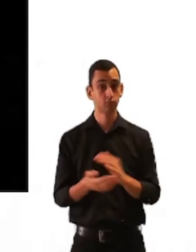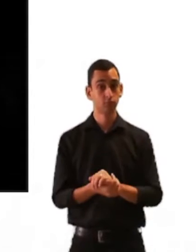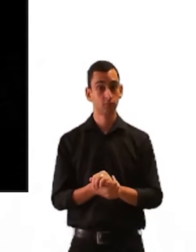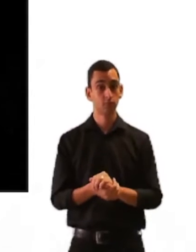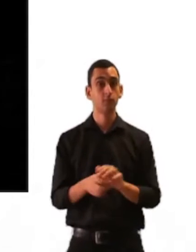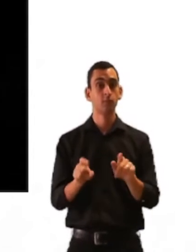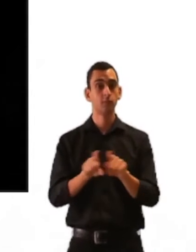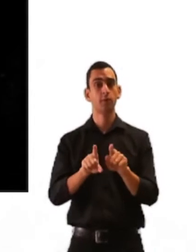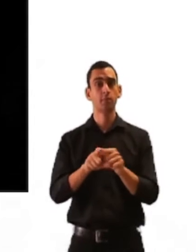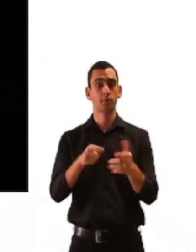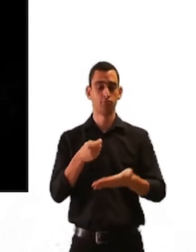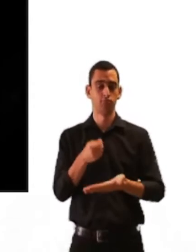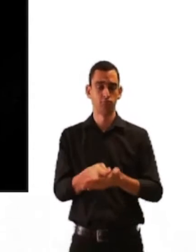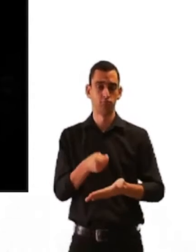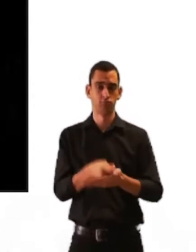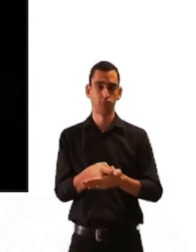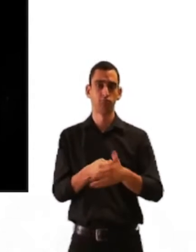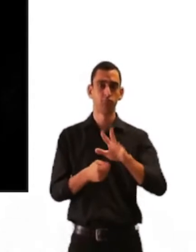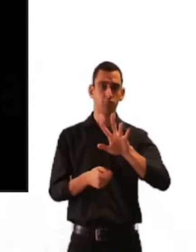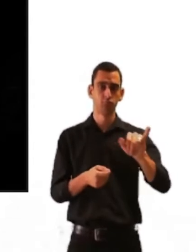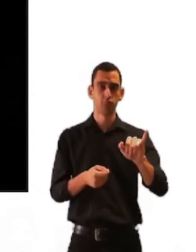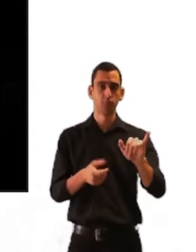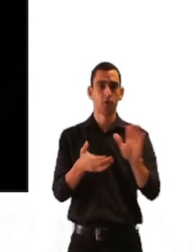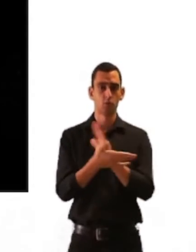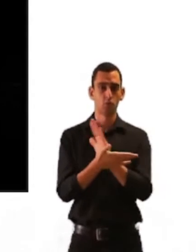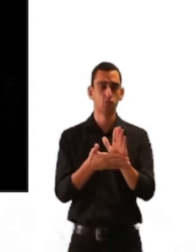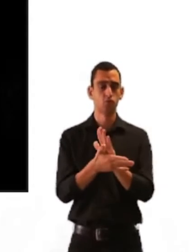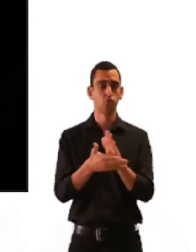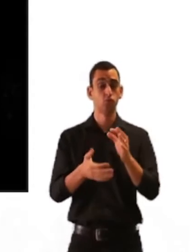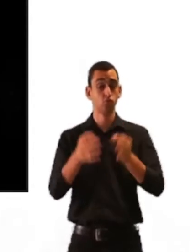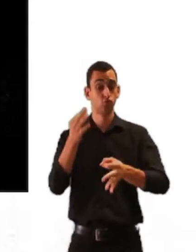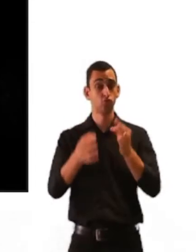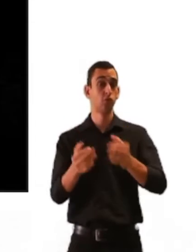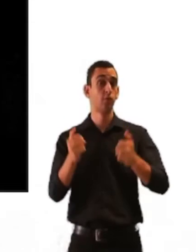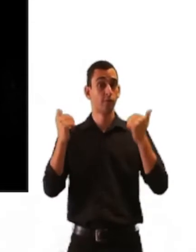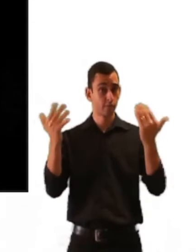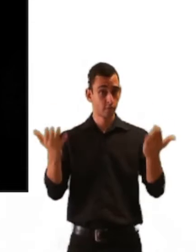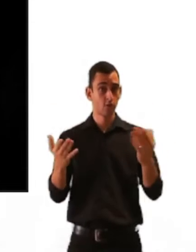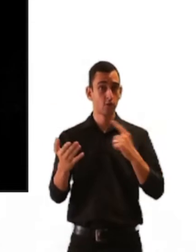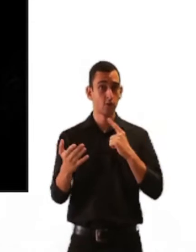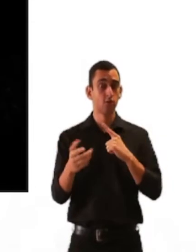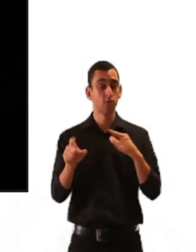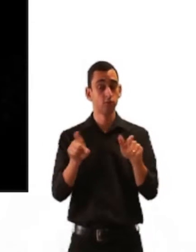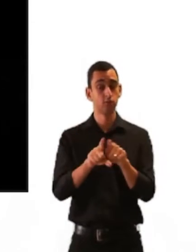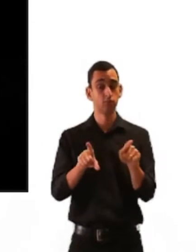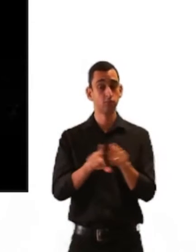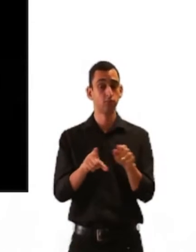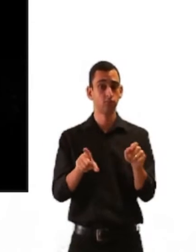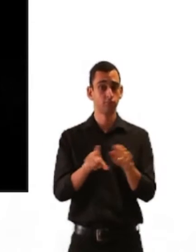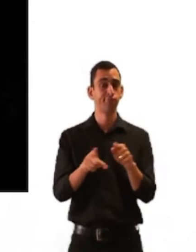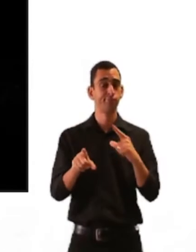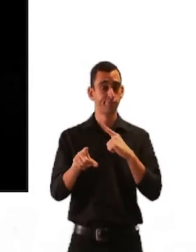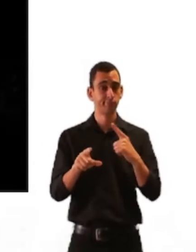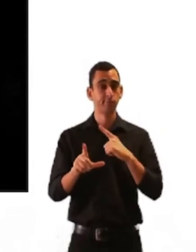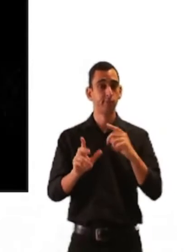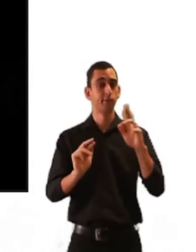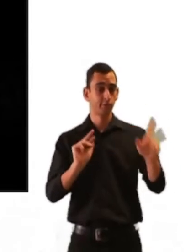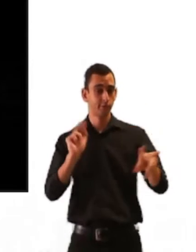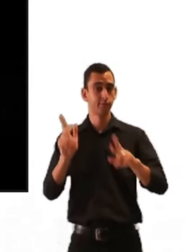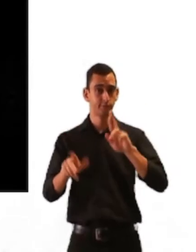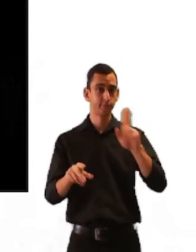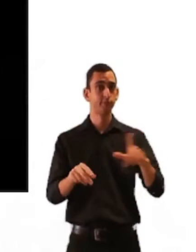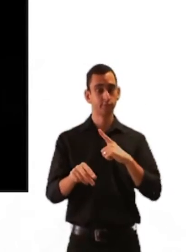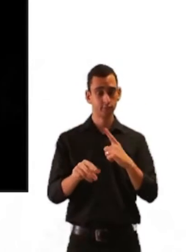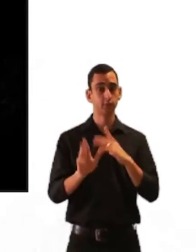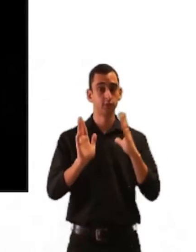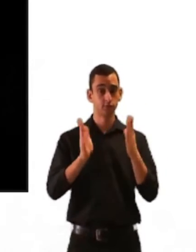olha, existem os fatores extrajurídicos, ou existem os fatores extrajurídicos, a gente vai ter uma crítica a esses fatores extrajurídicos,